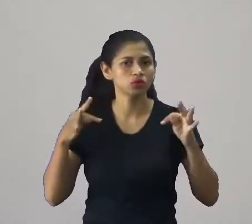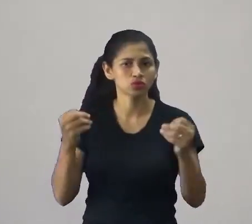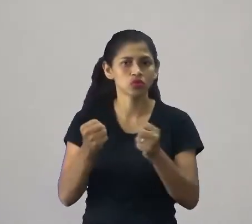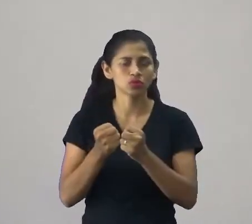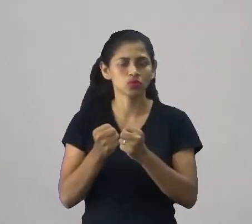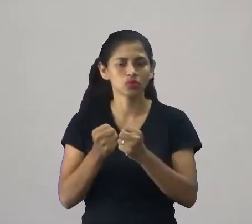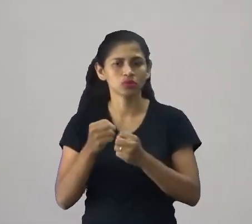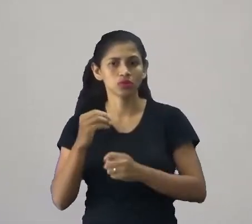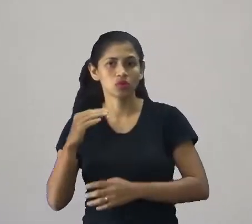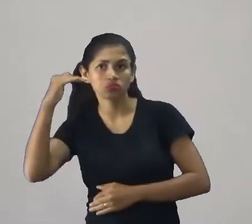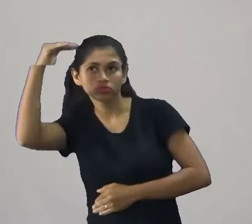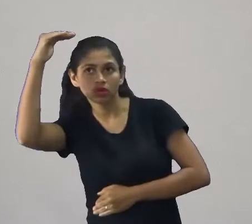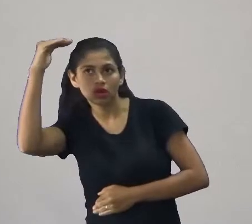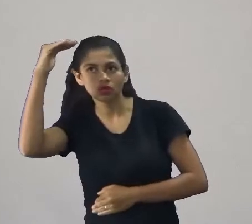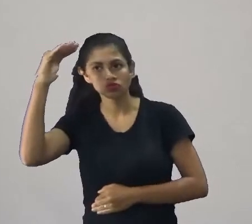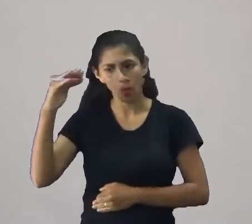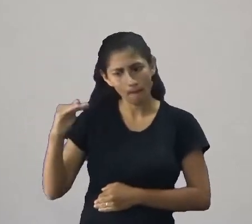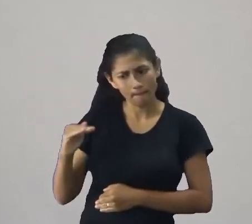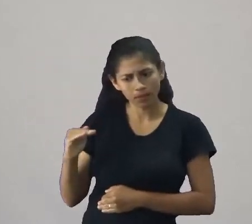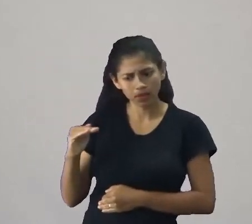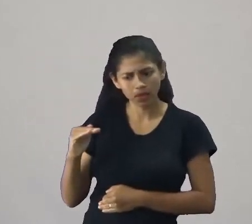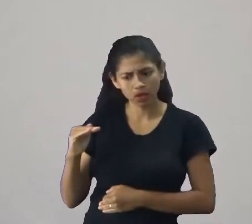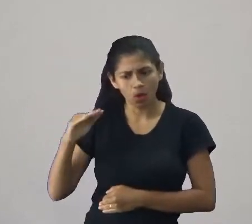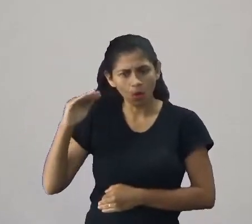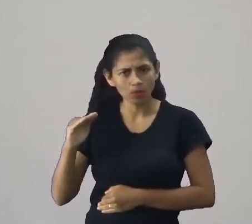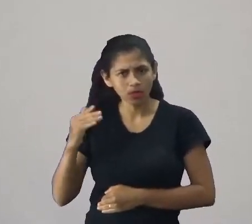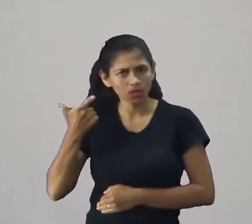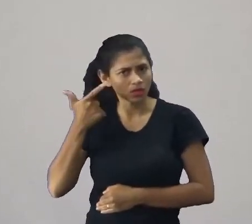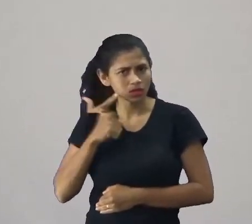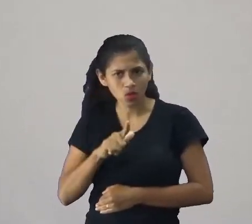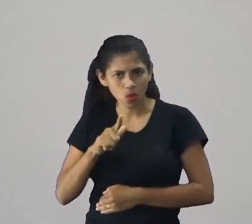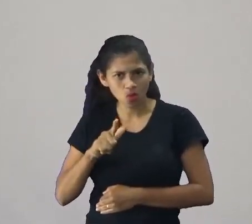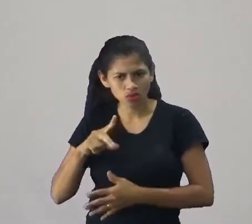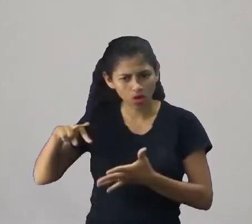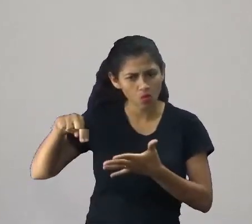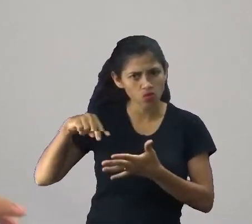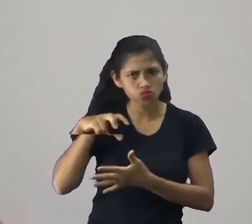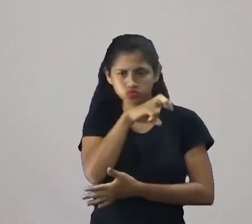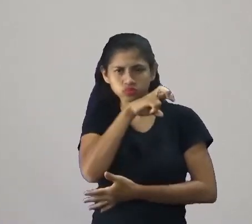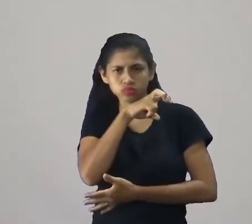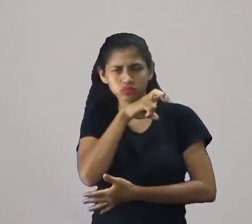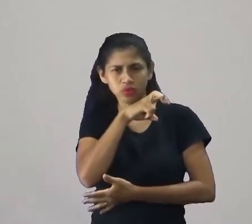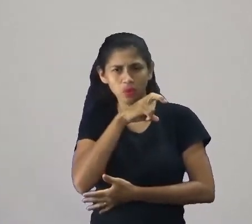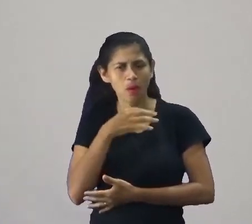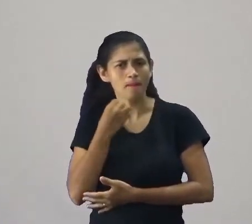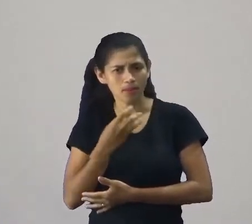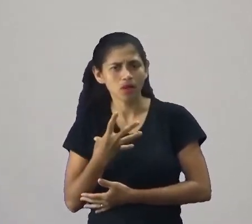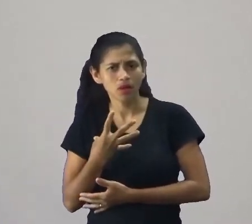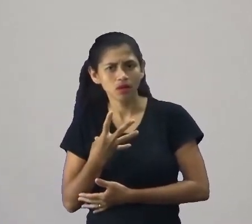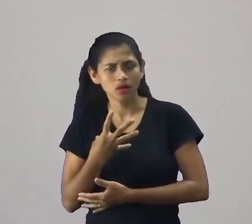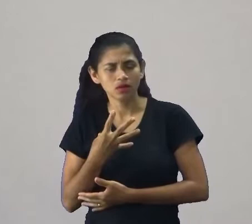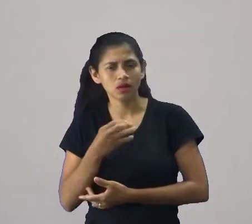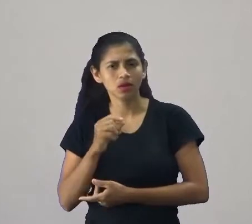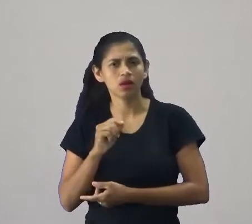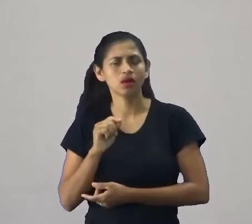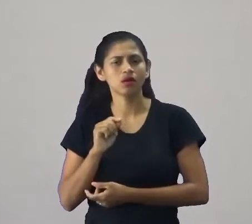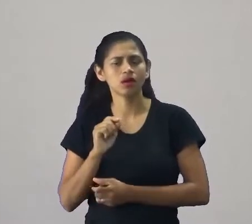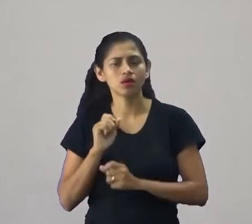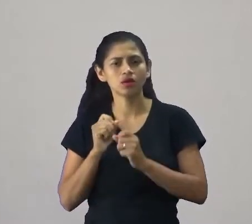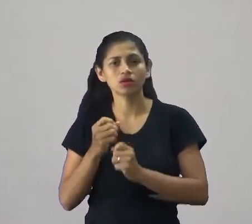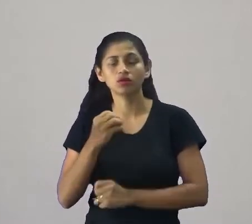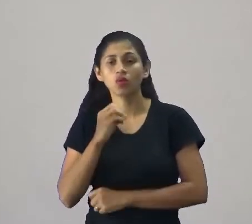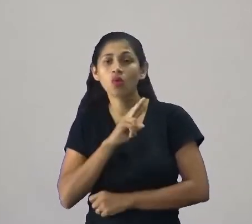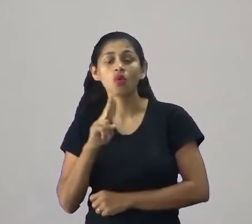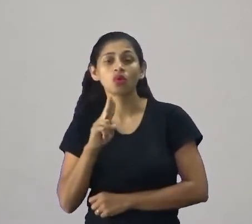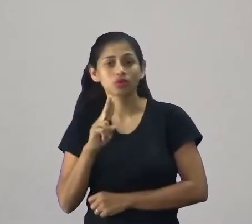um grandão, tem um pequenininho. Esse pequenininho, como ele não vai conseguir correr tão bem, não vai conseguir participar tão bem, vamos deixar ele café com leite.